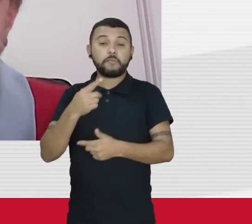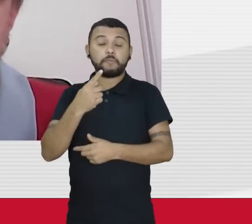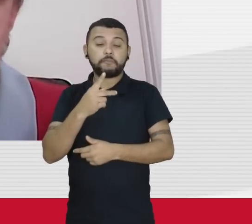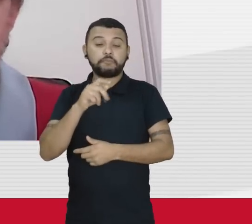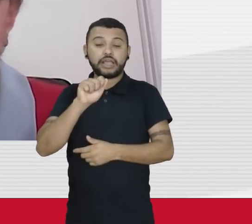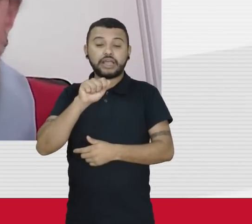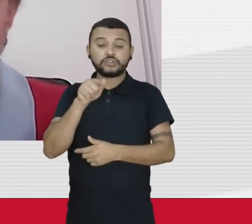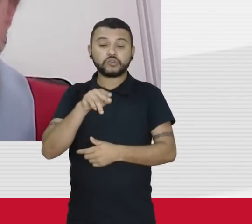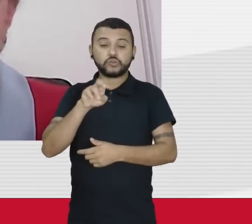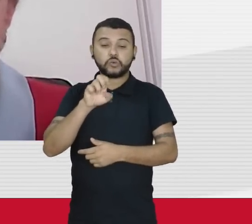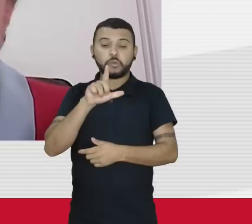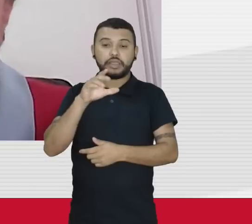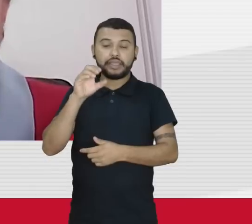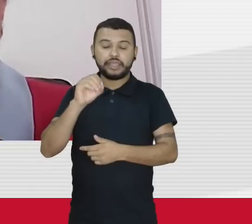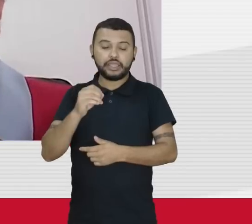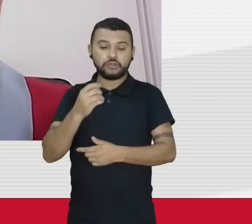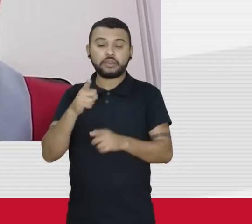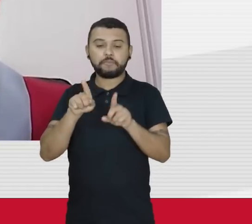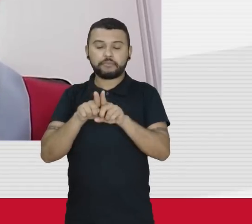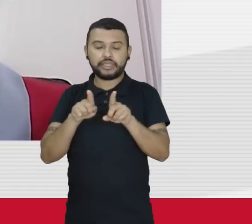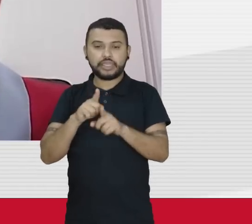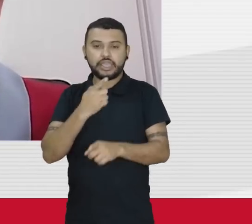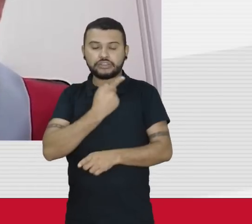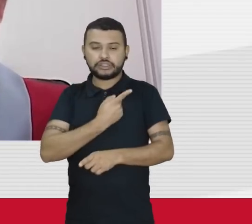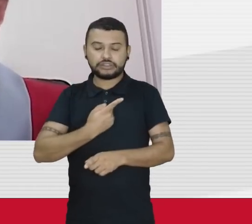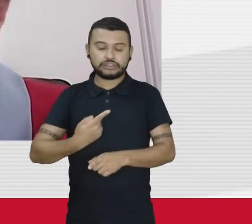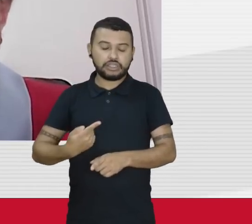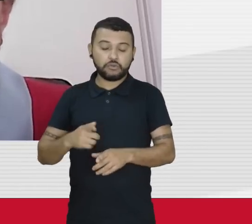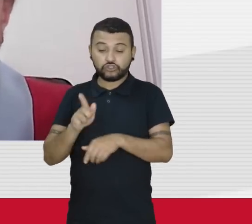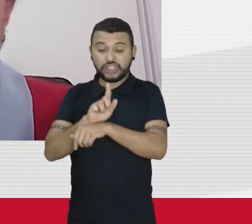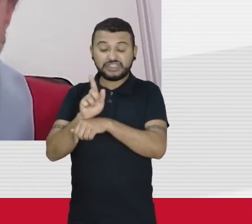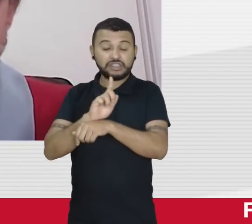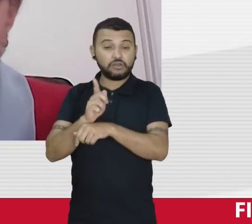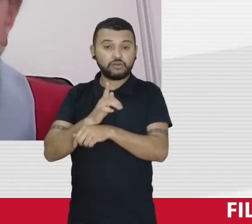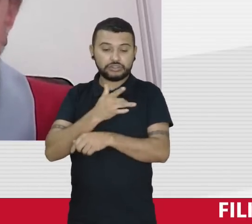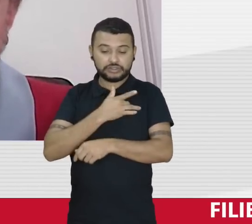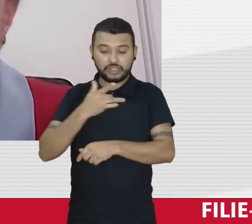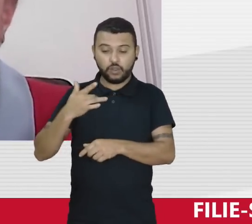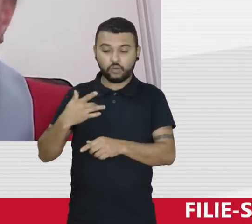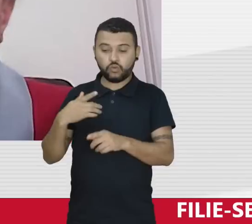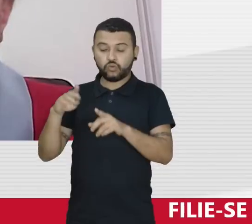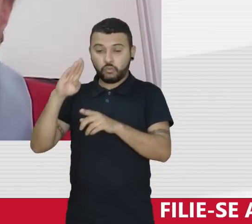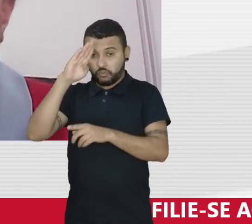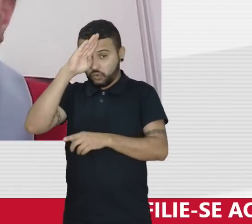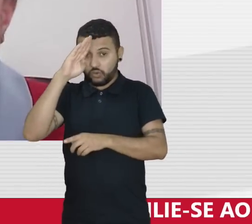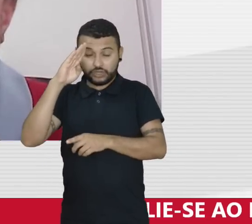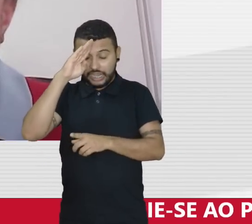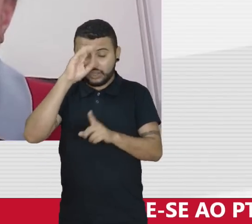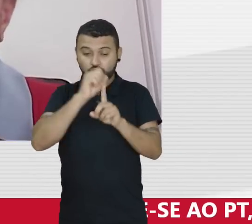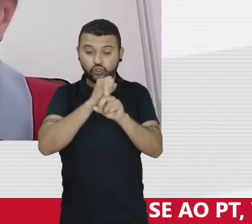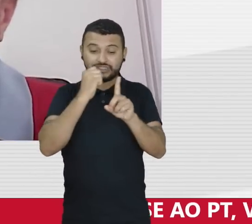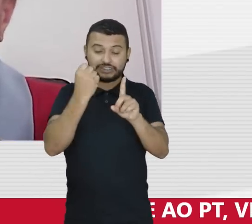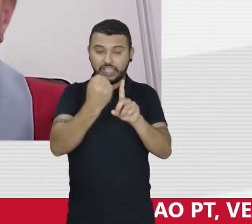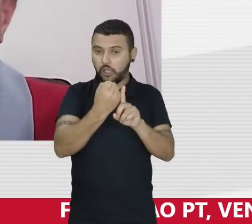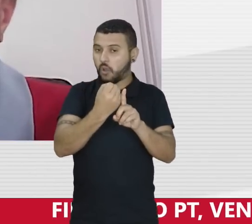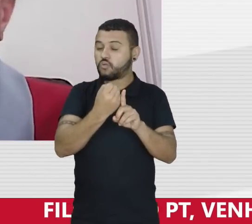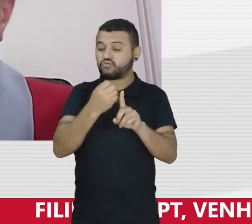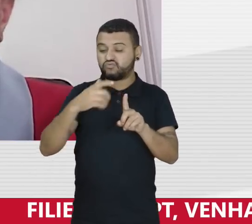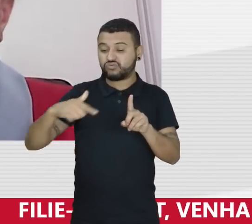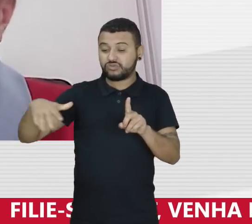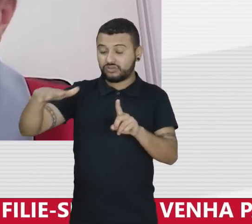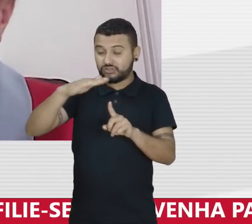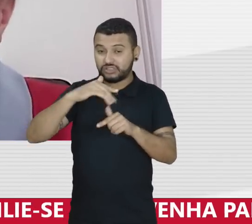a gestão na saúde, né? A gestão do Bolsonaro na área social, tudo